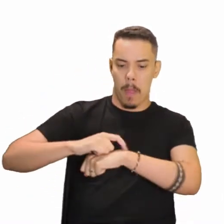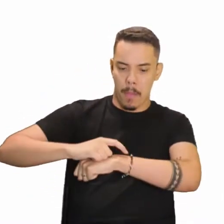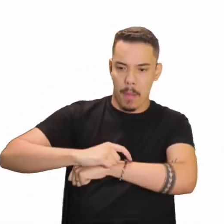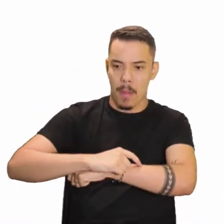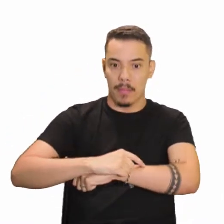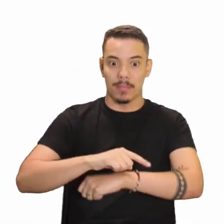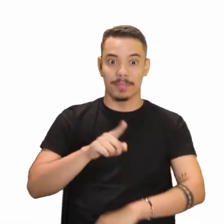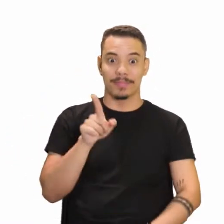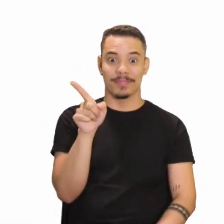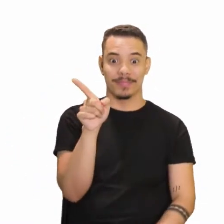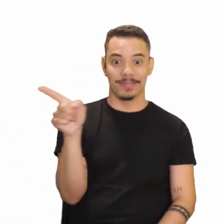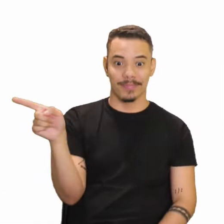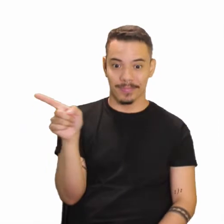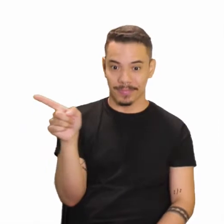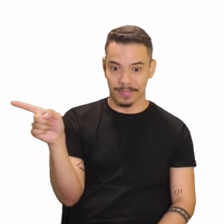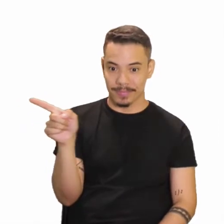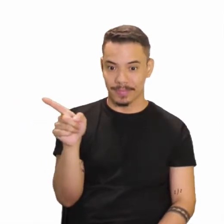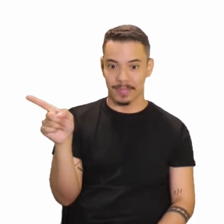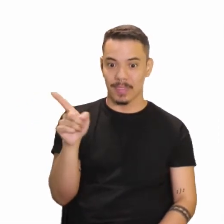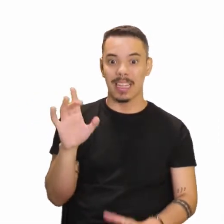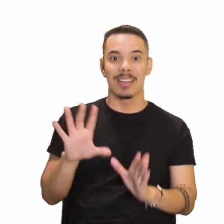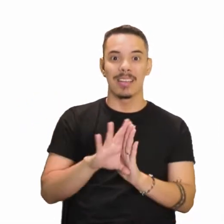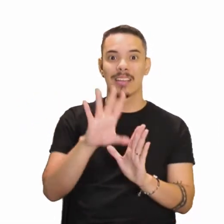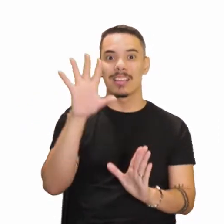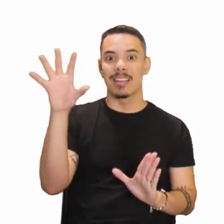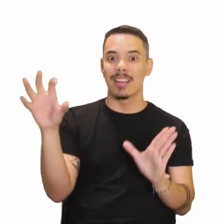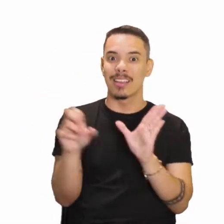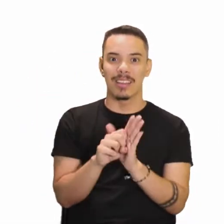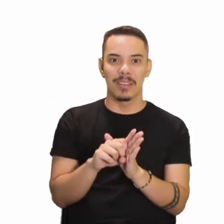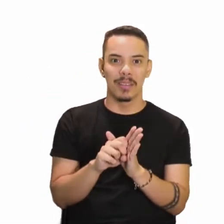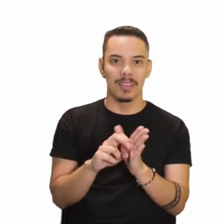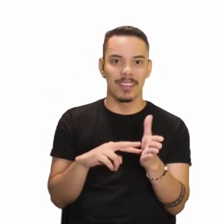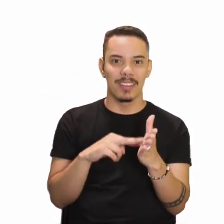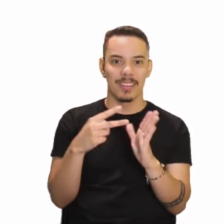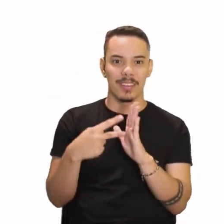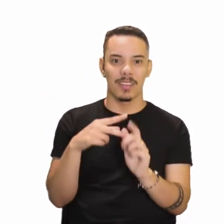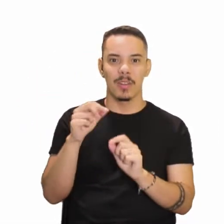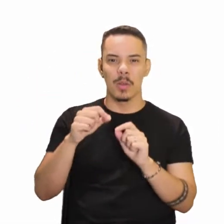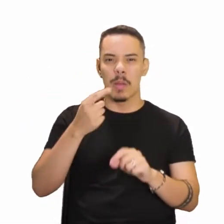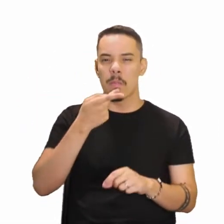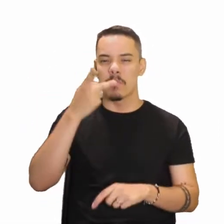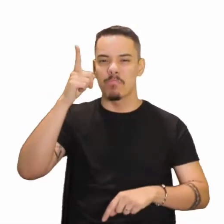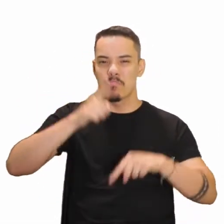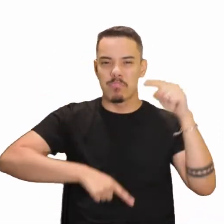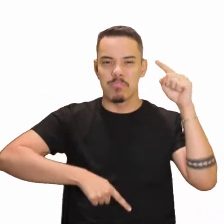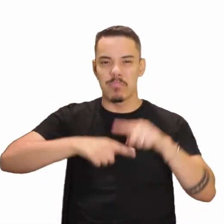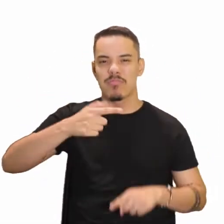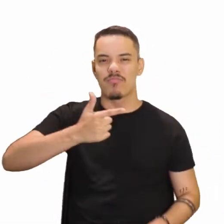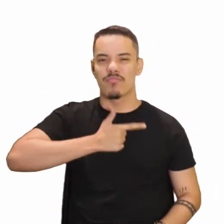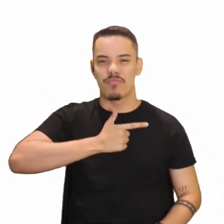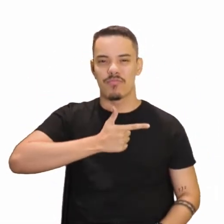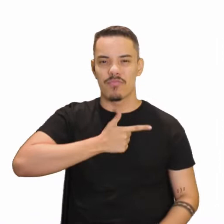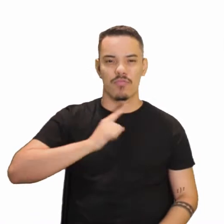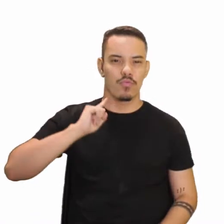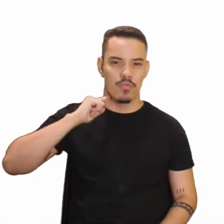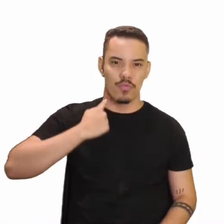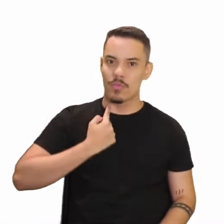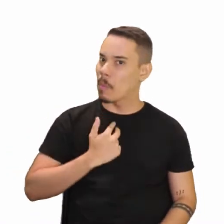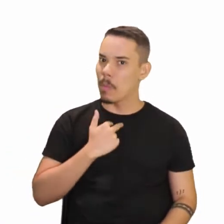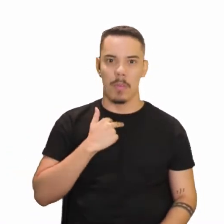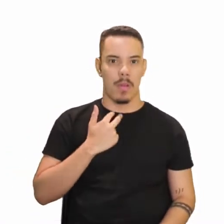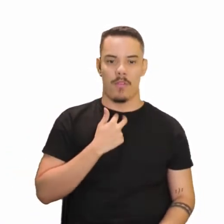amadinho esses símbolos representa o quê palavrão que não pode ser dita